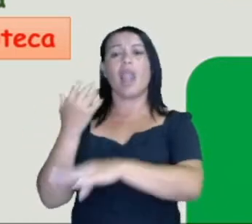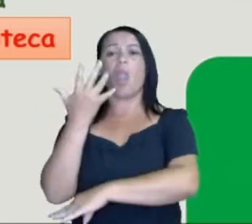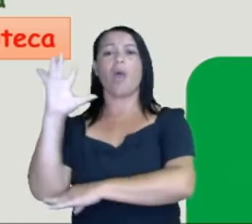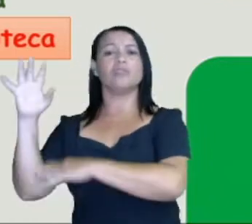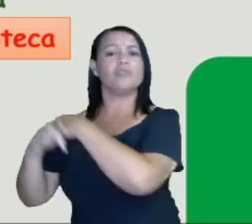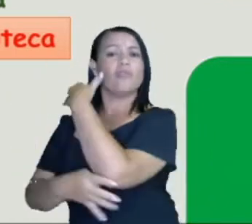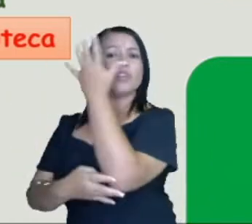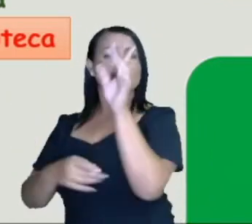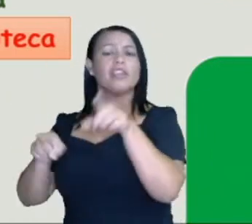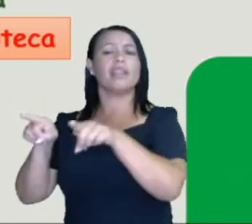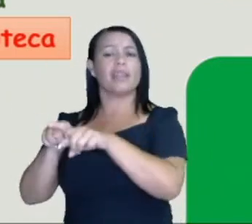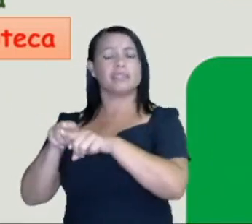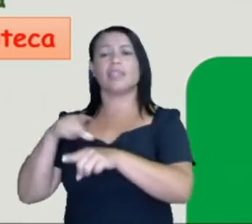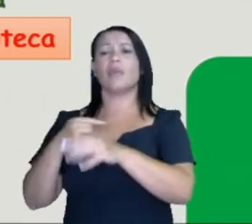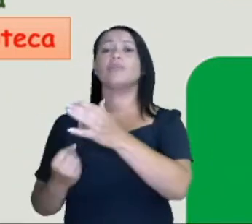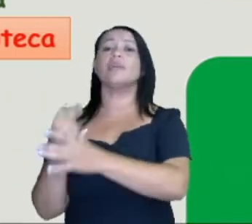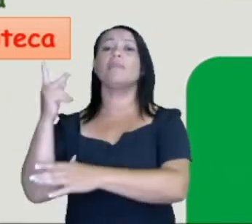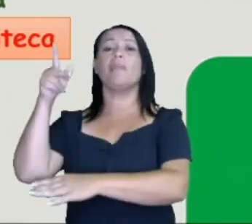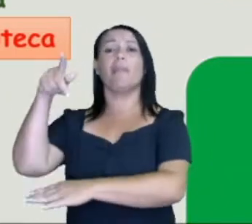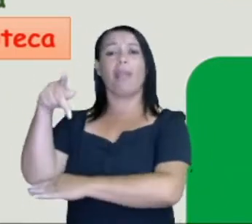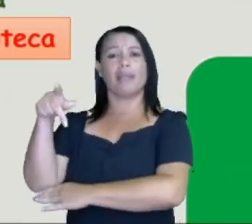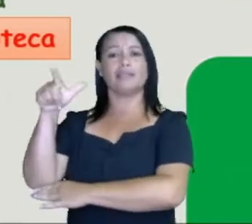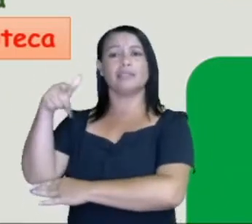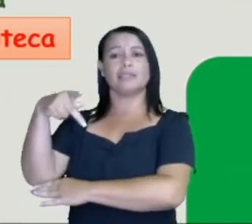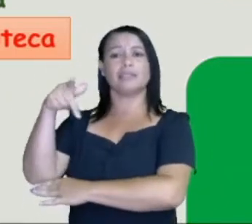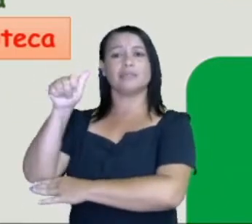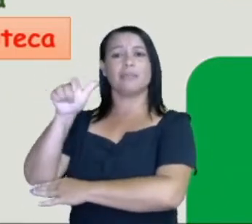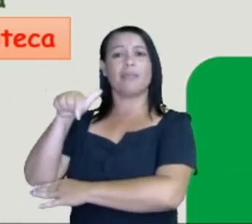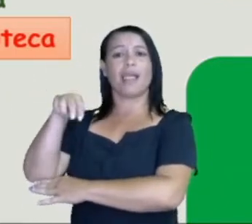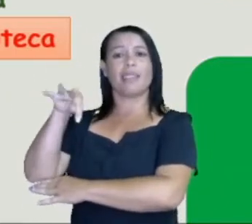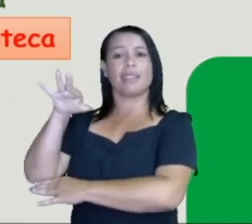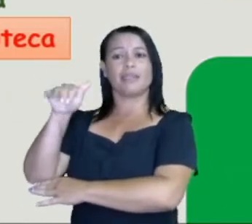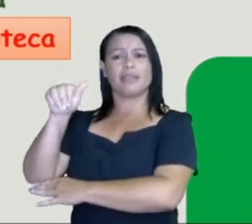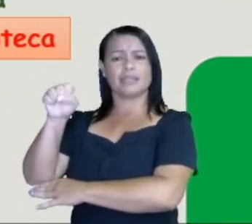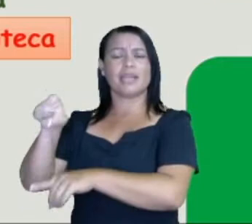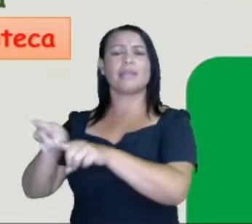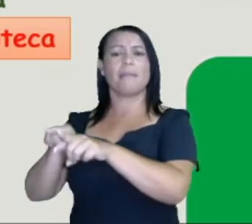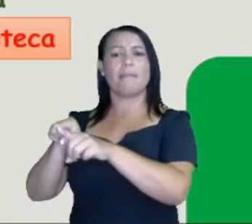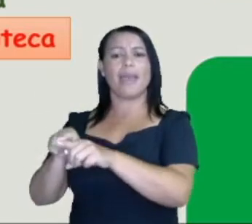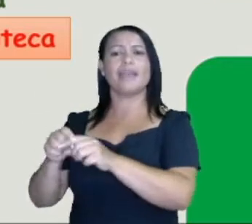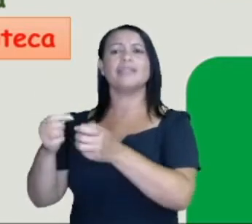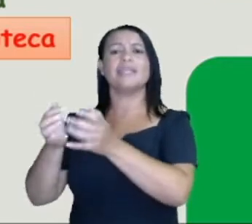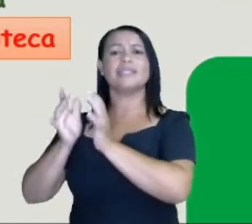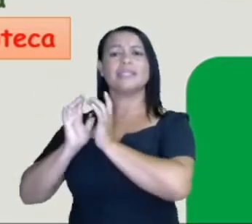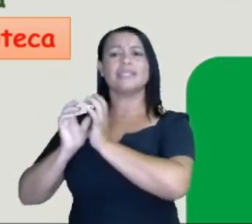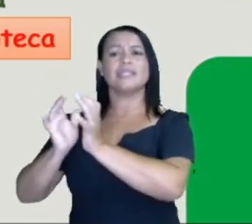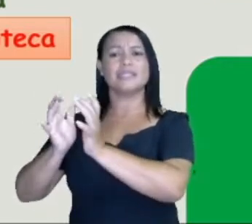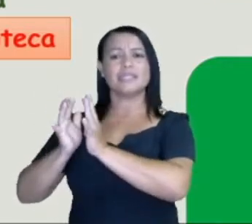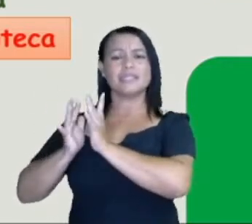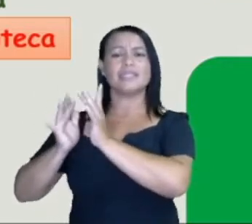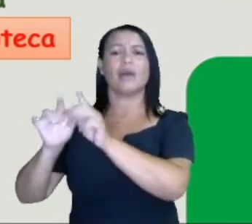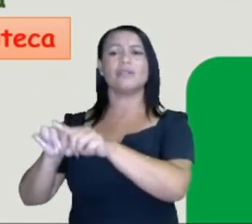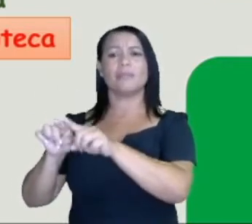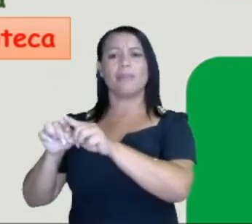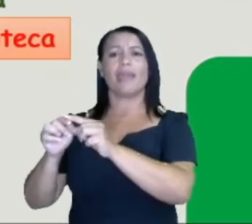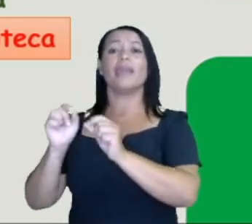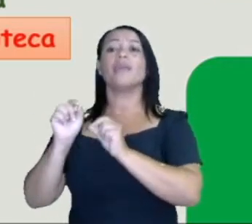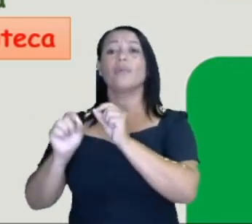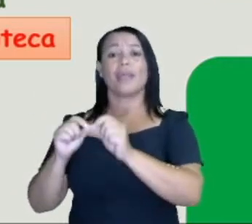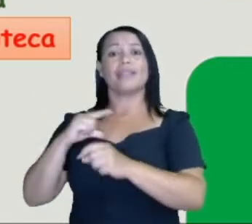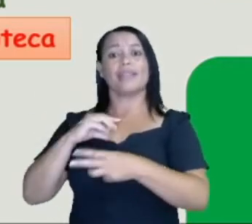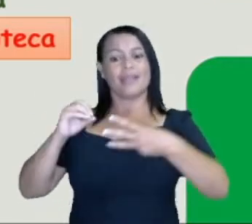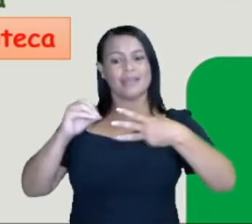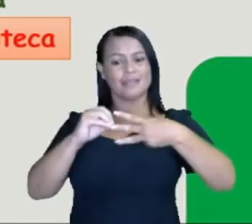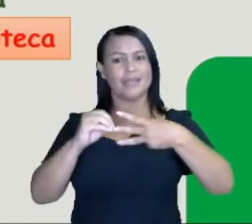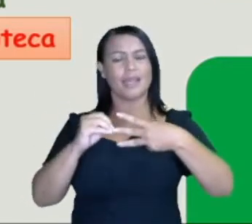vegetais, das plantas, das algas também. E essas células possuem